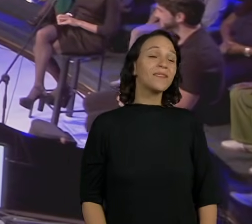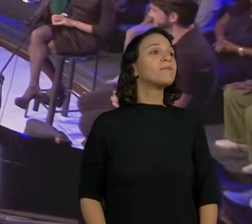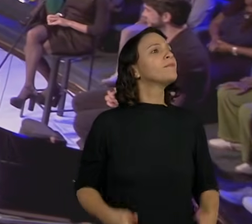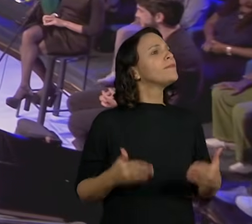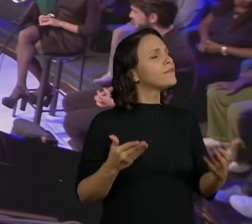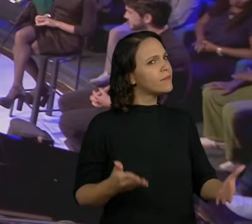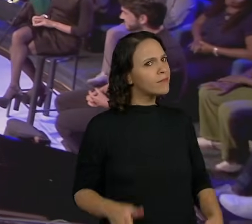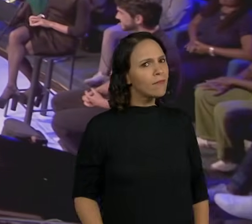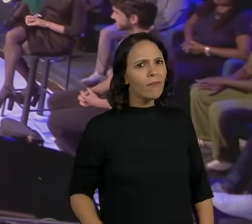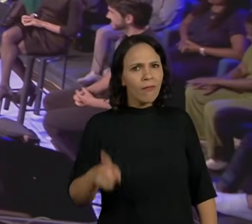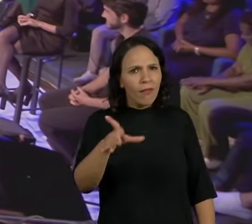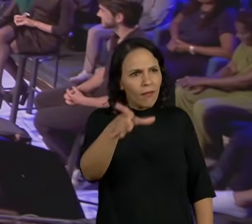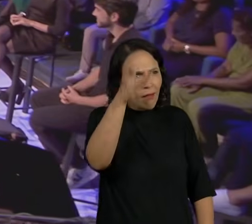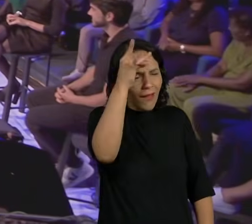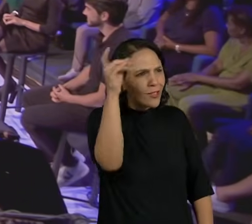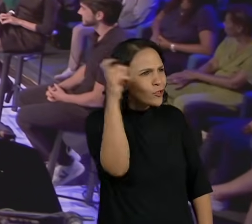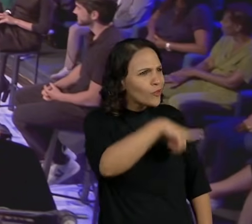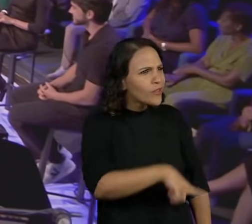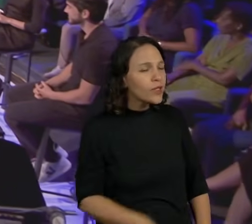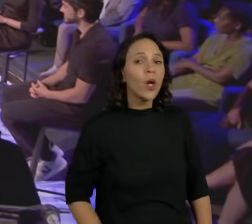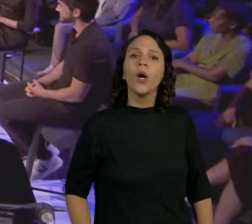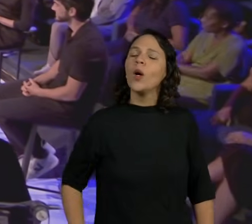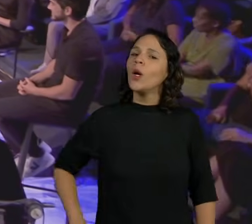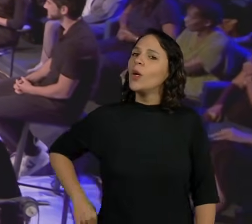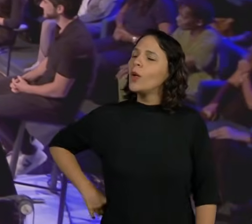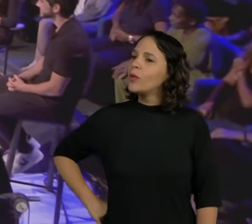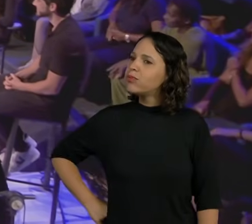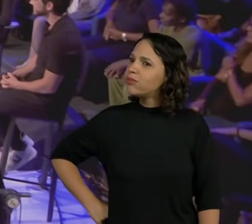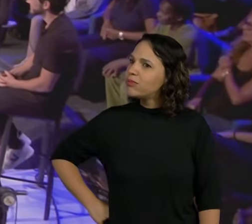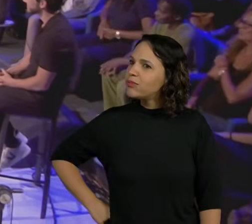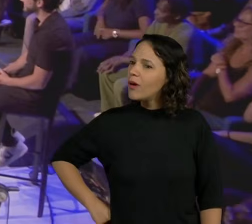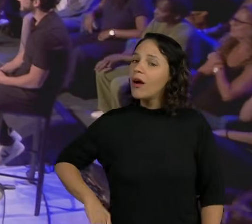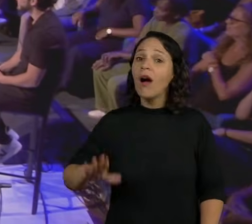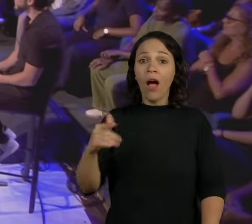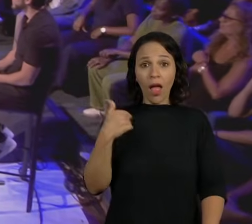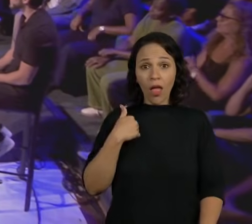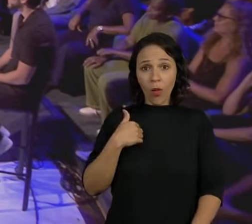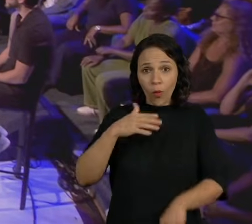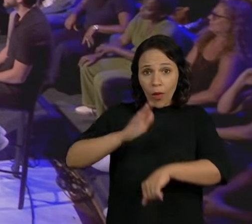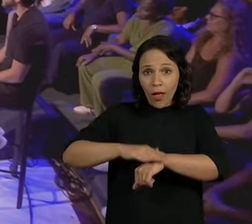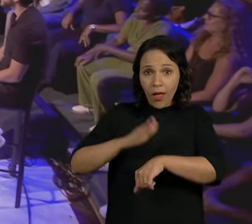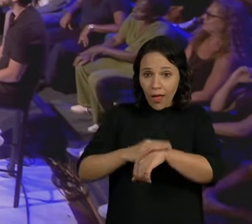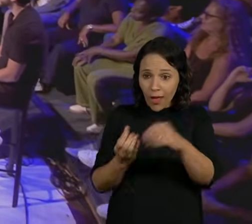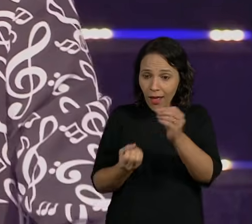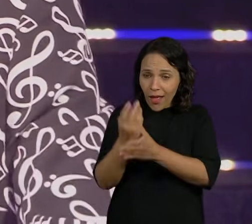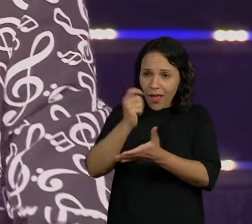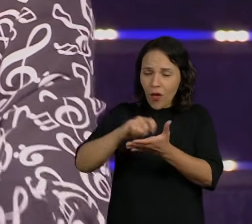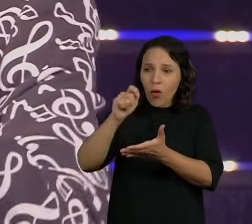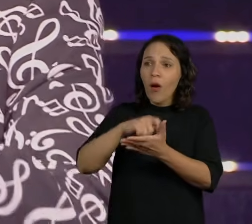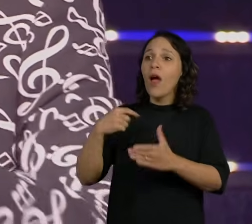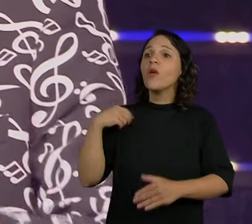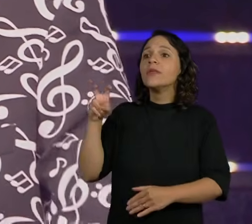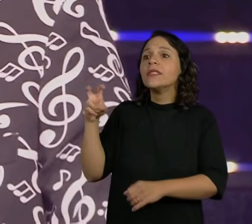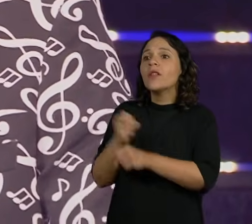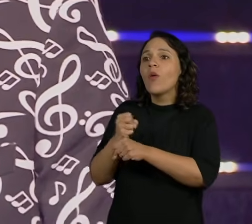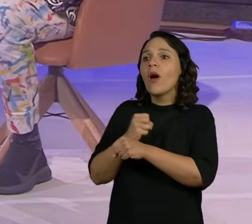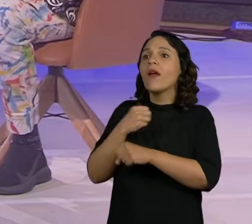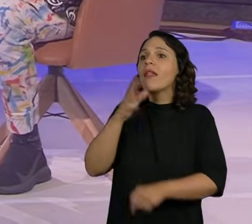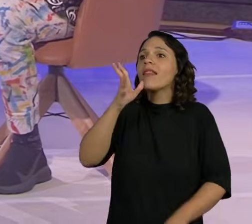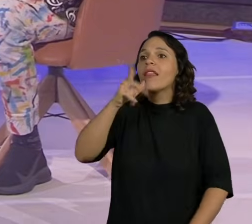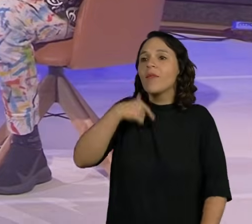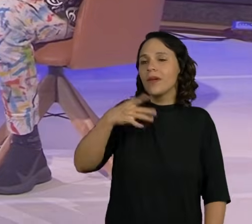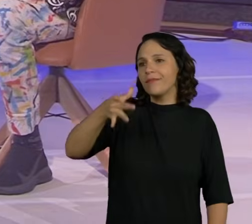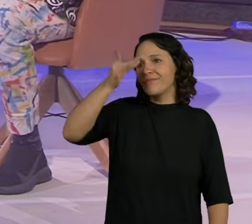Mas é muito difícil decorar essa música. Rapaz, essa música é uma coisa... Eu que sou o autor, eu passei 5 anos para decorar.